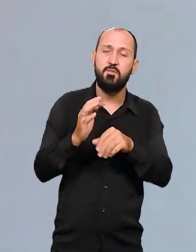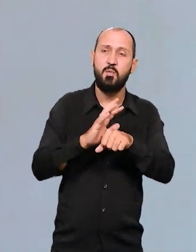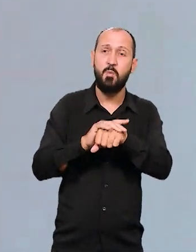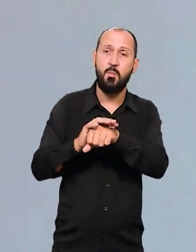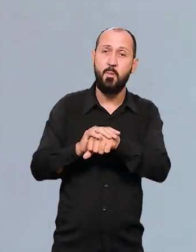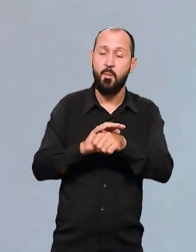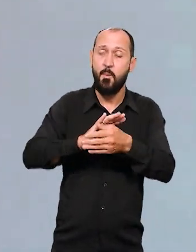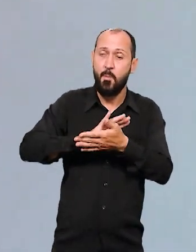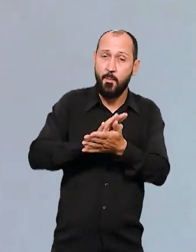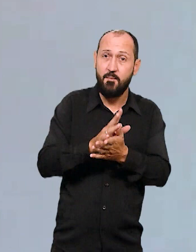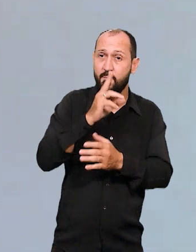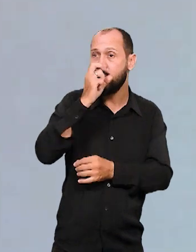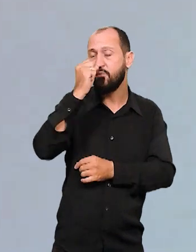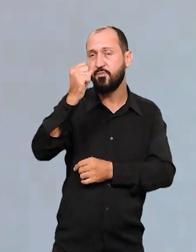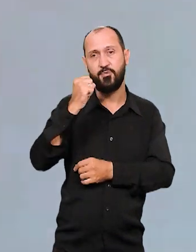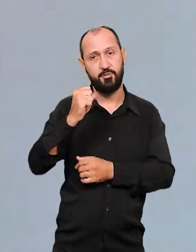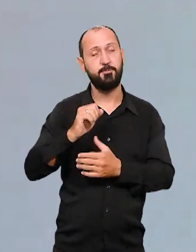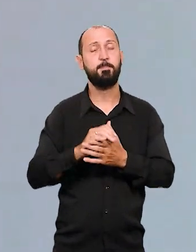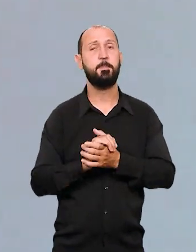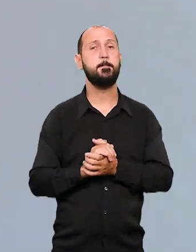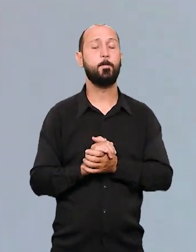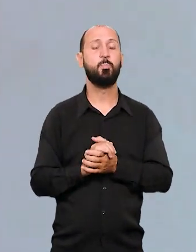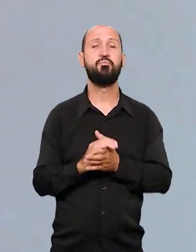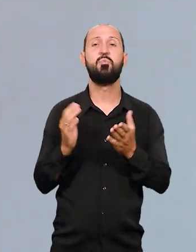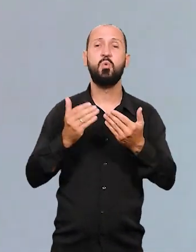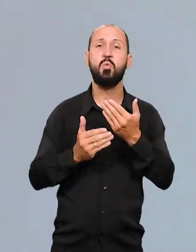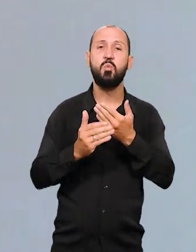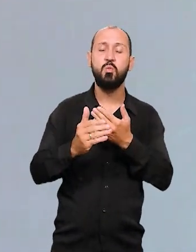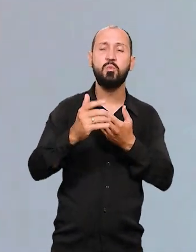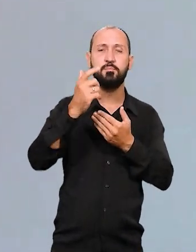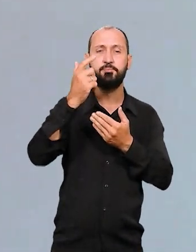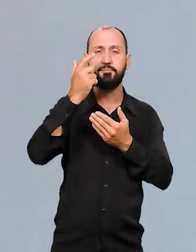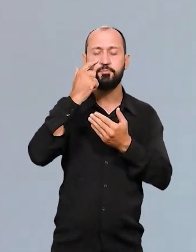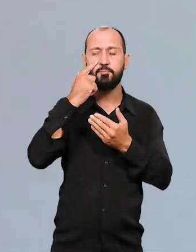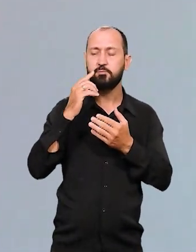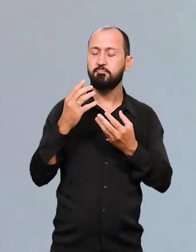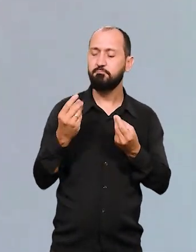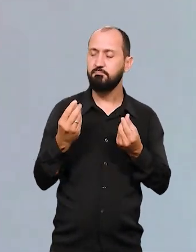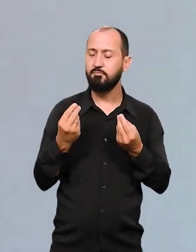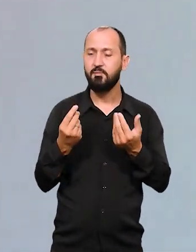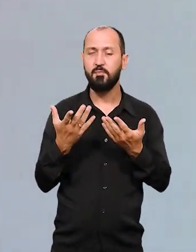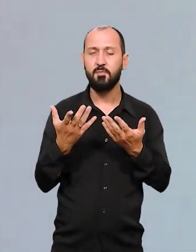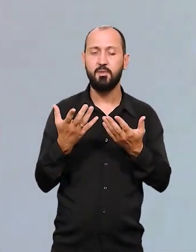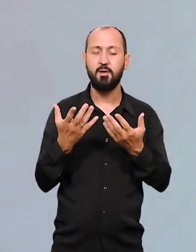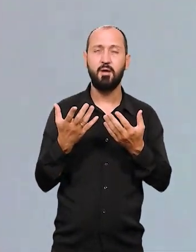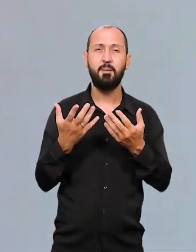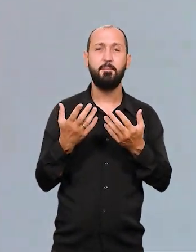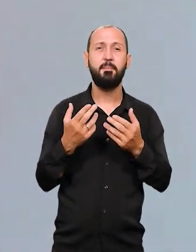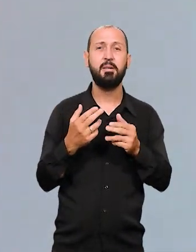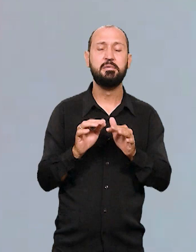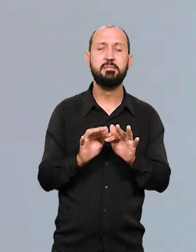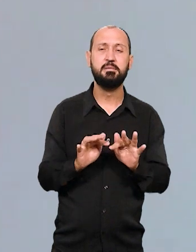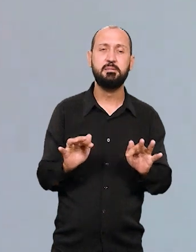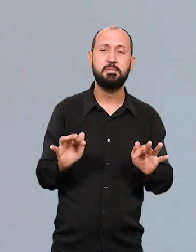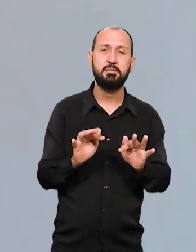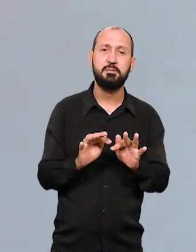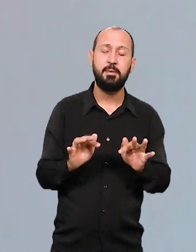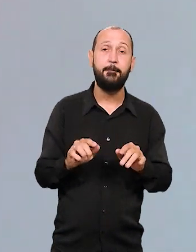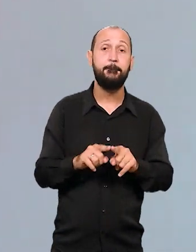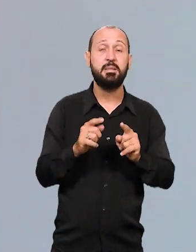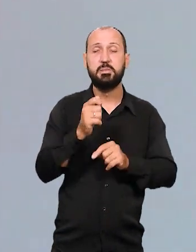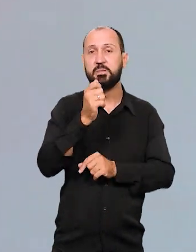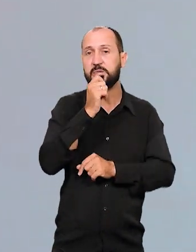fato, o preconceito se expressasse de uma forma muito mais intensa, né? Hoje, ela ocorre de uma forma mais subliminar,